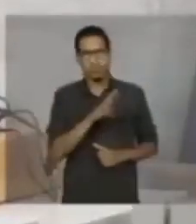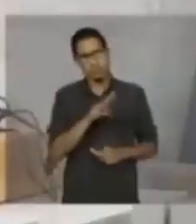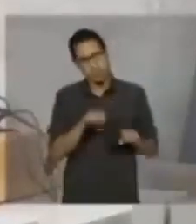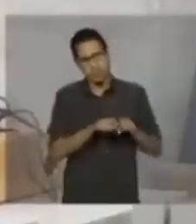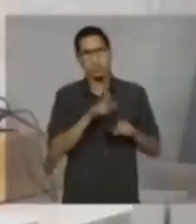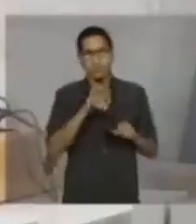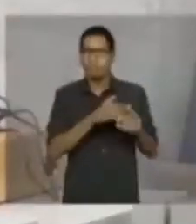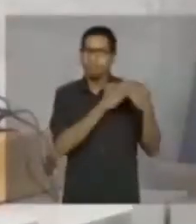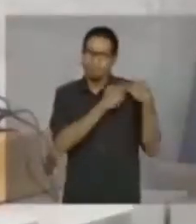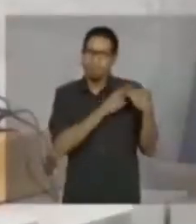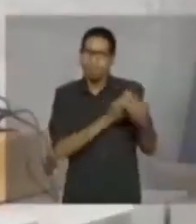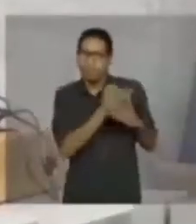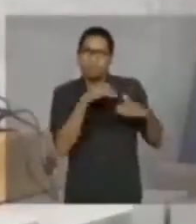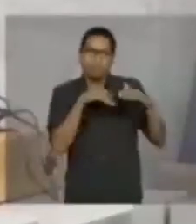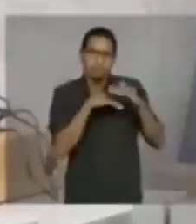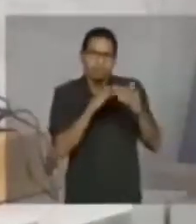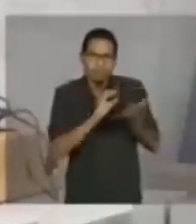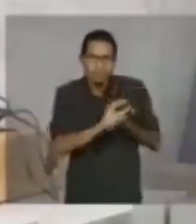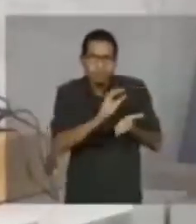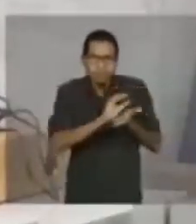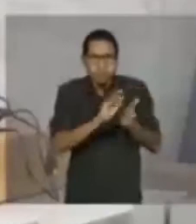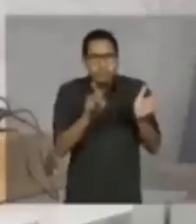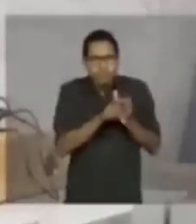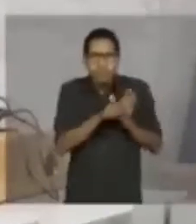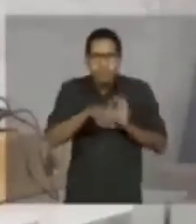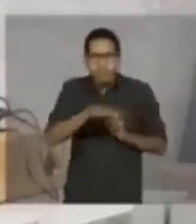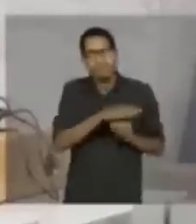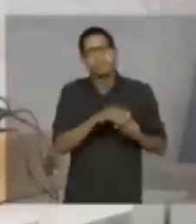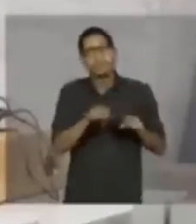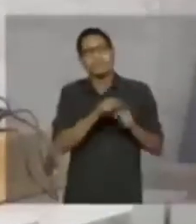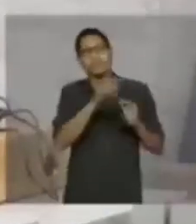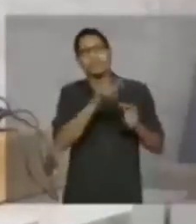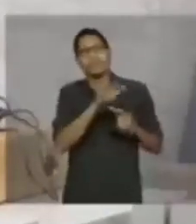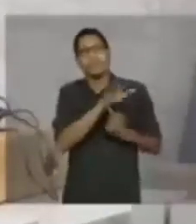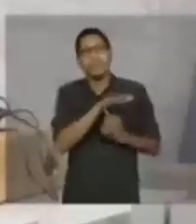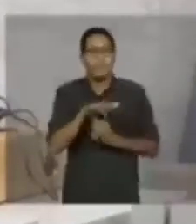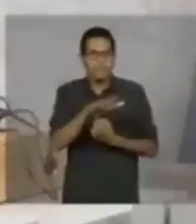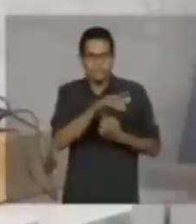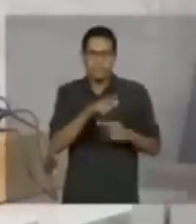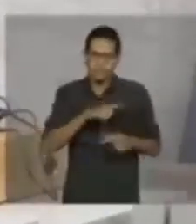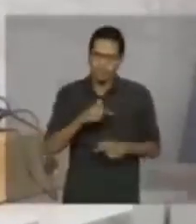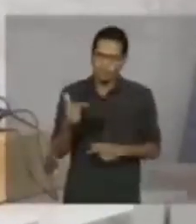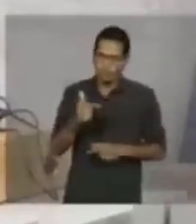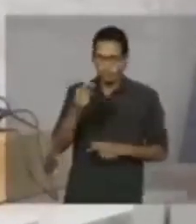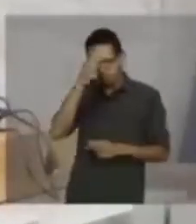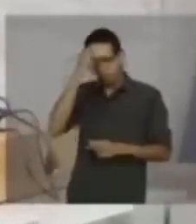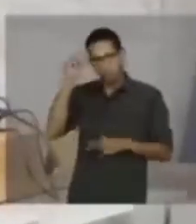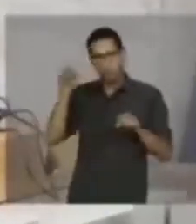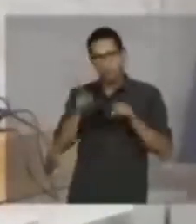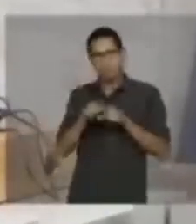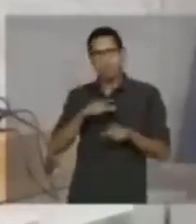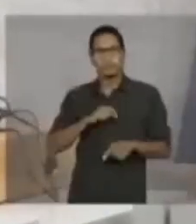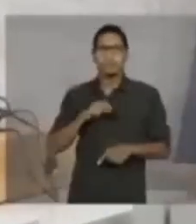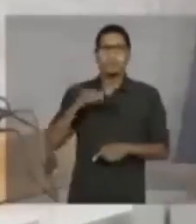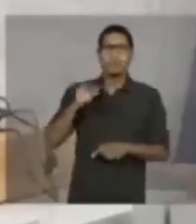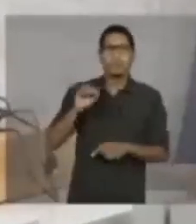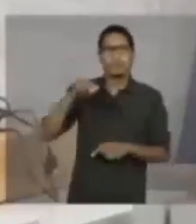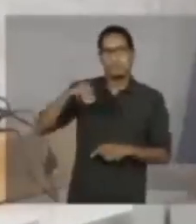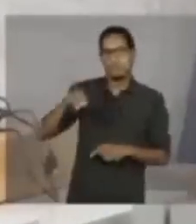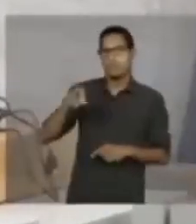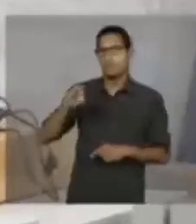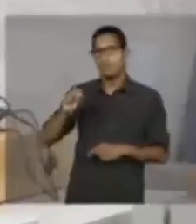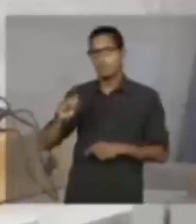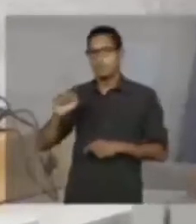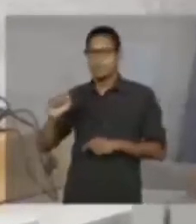que impactam positivamente em termos ambientais, até as subprefeituras. O FMSAI, o Fundo de Saneamento